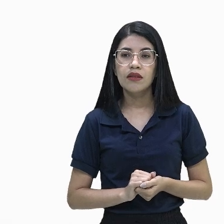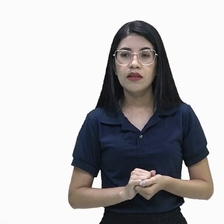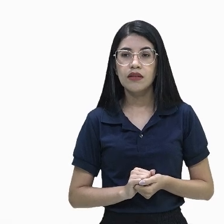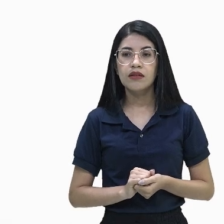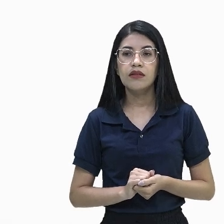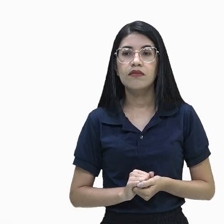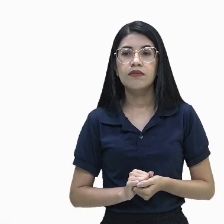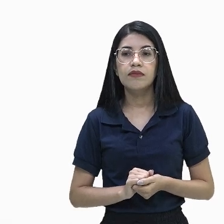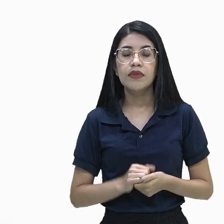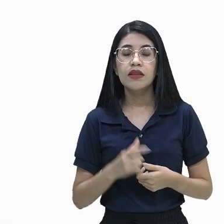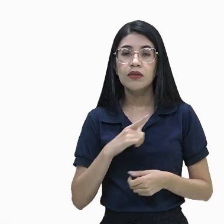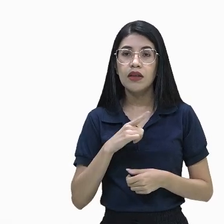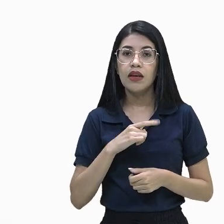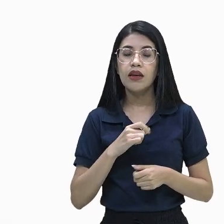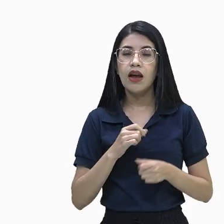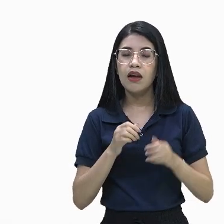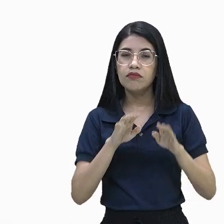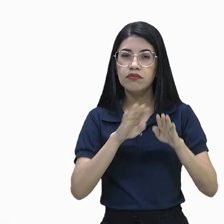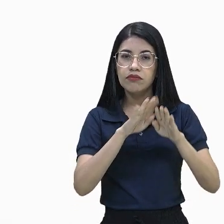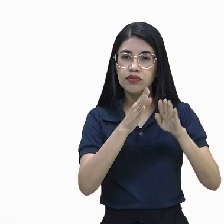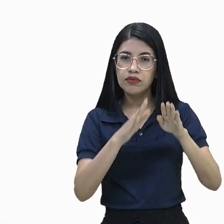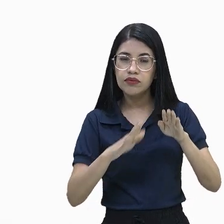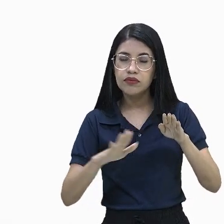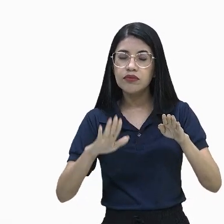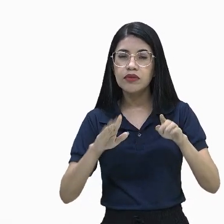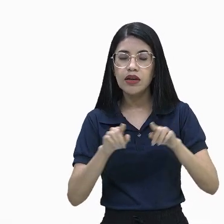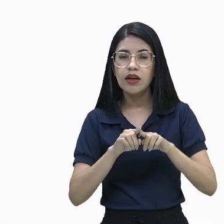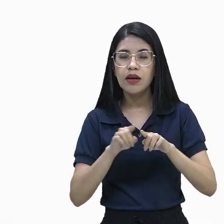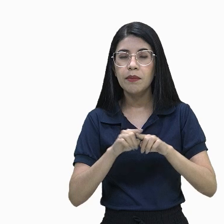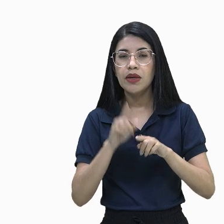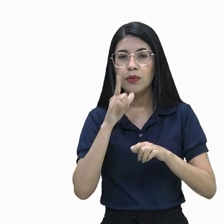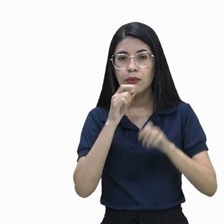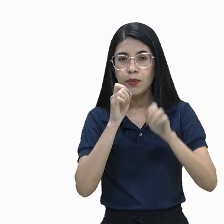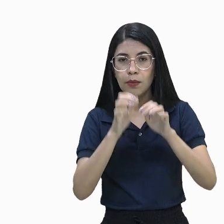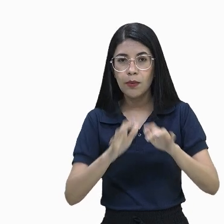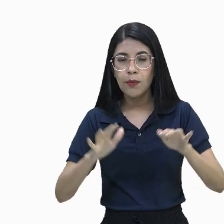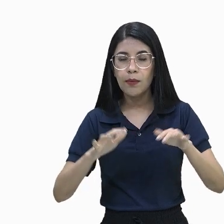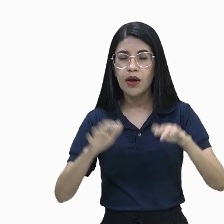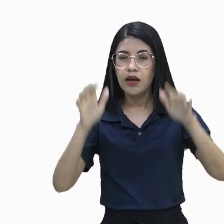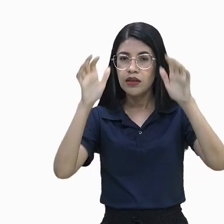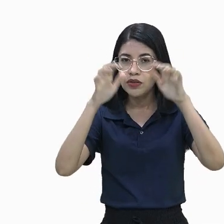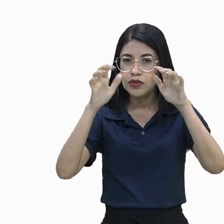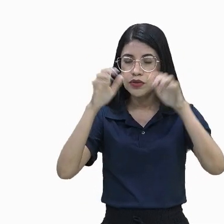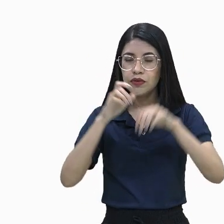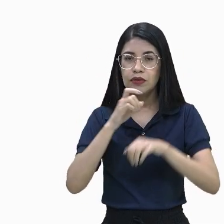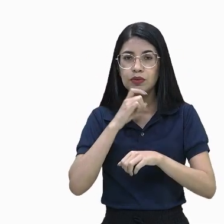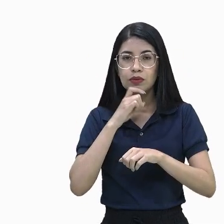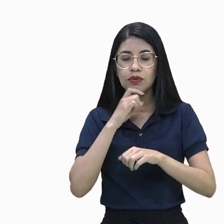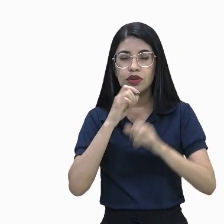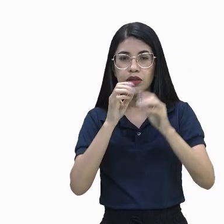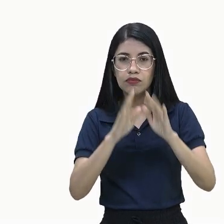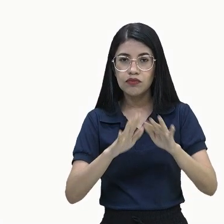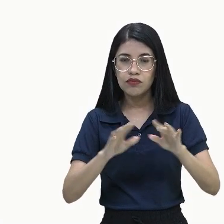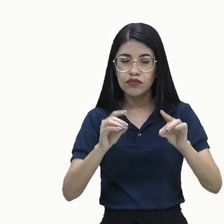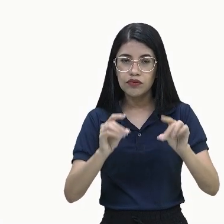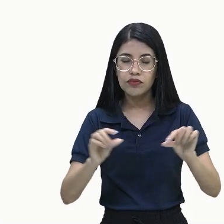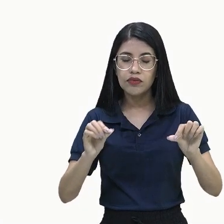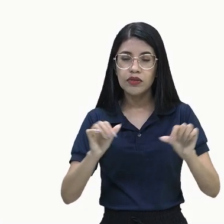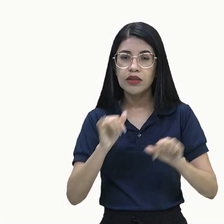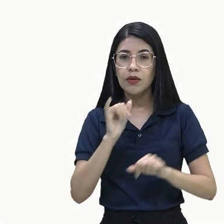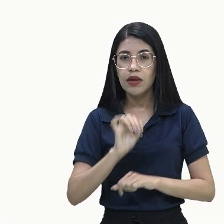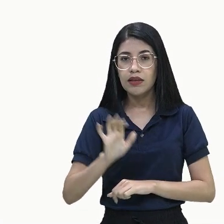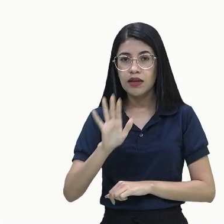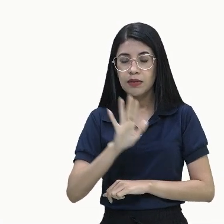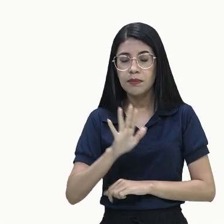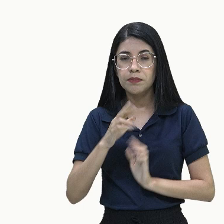desses processos de erosão, né, dos mares, das geleiras, das águas das chuvas. E aí na imagem nós temos alguns exemplos, olha. Aqui,